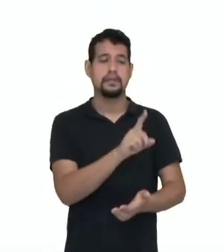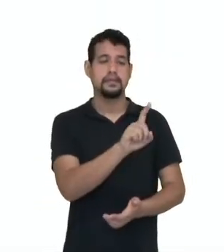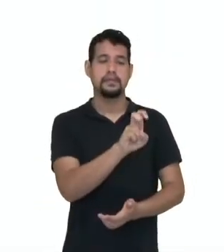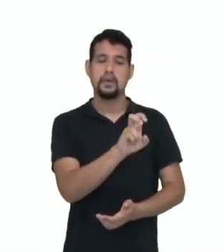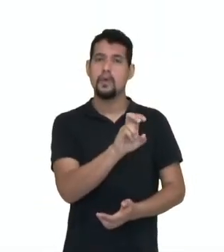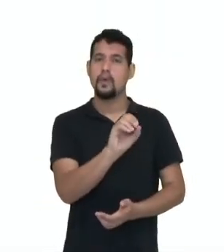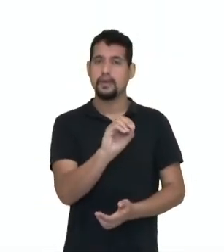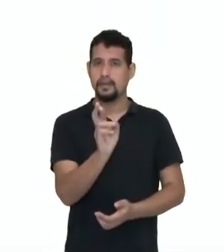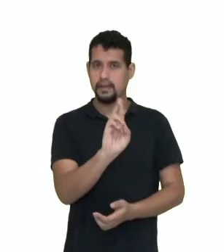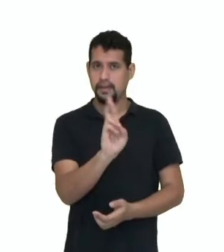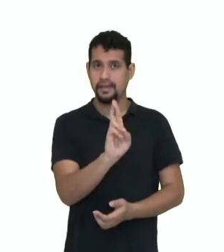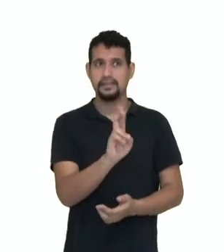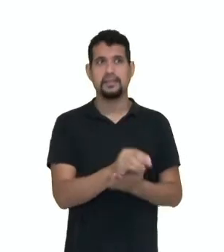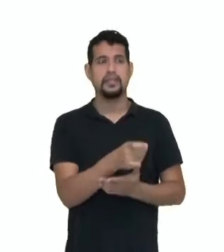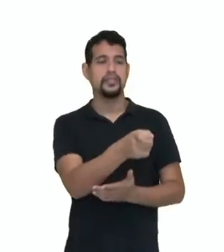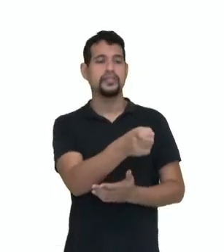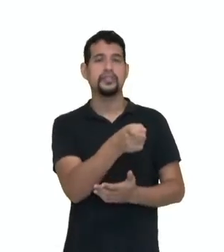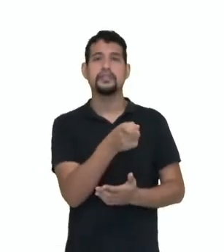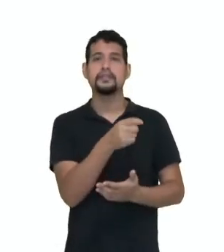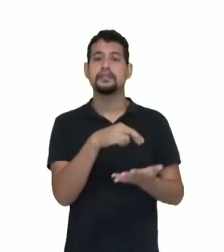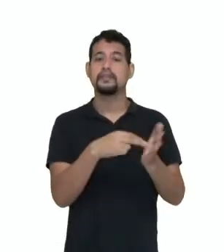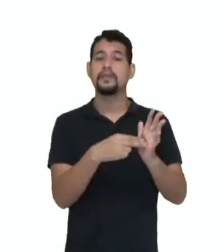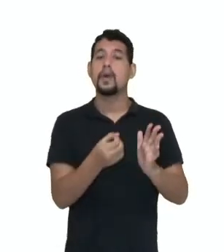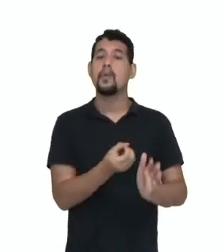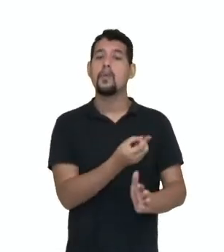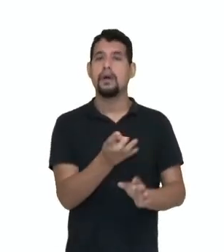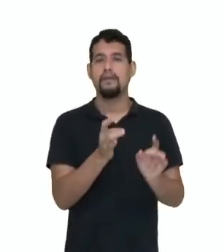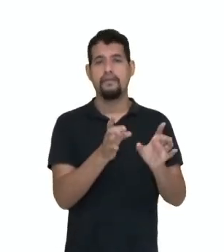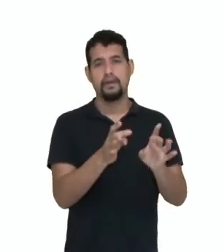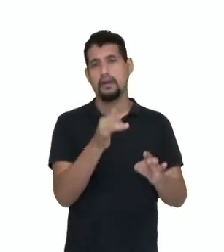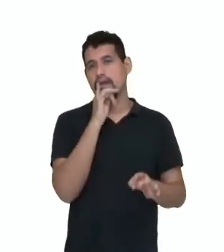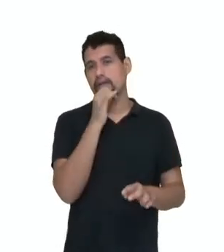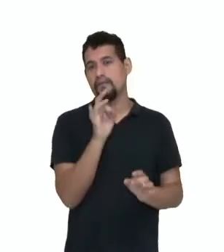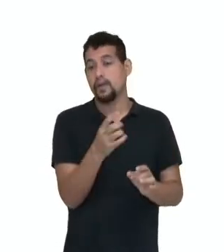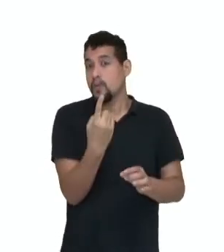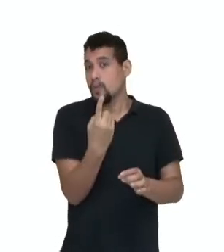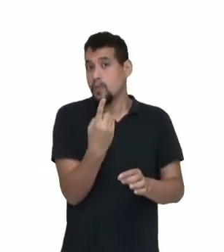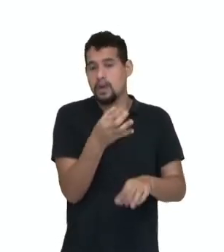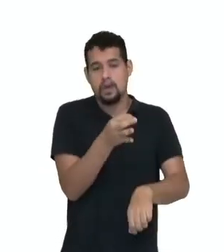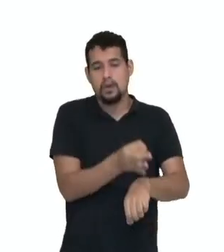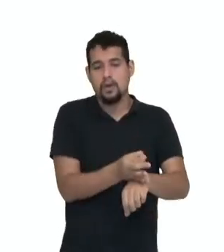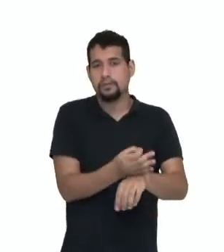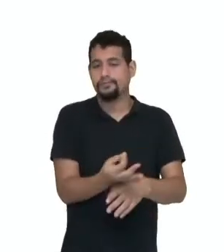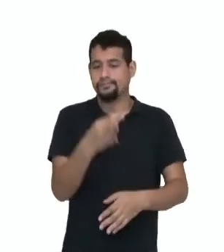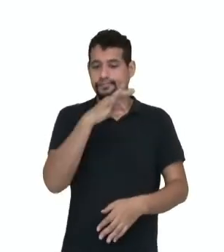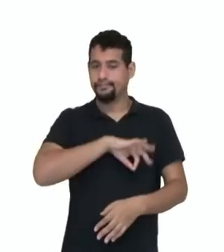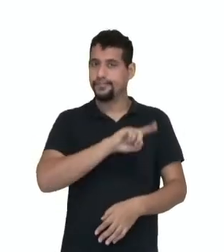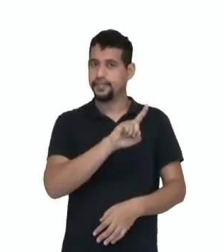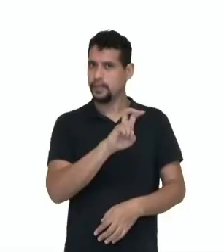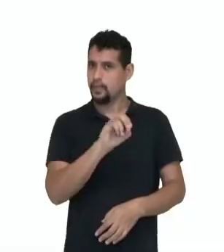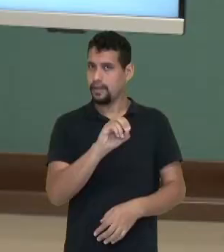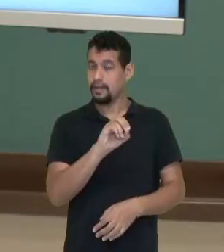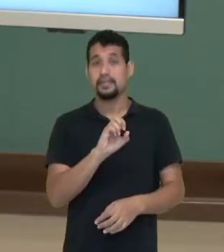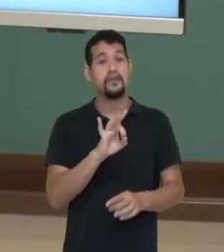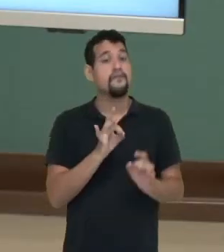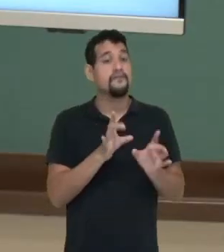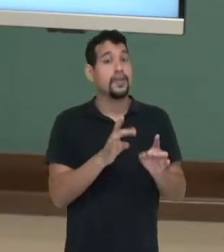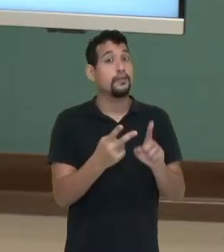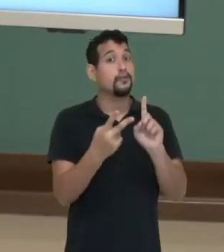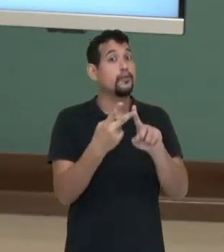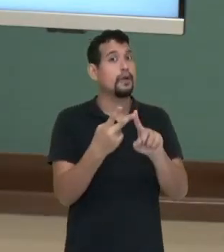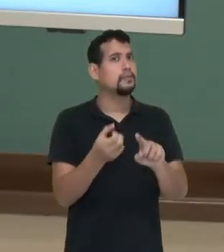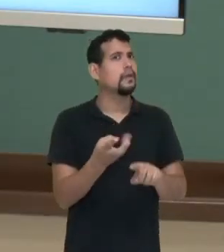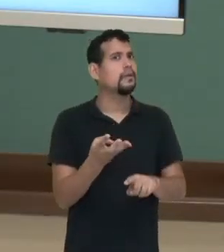X é a quantidade de relógio vendido, ok? Então, se eu vender um relógio, recebo R$150. Se eu vender 2